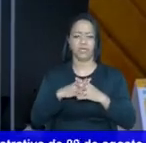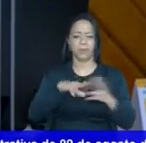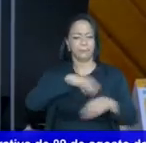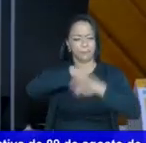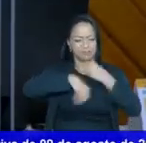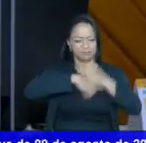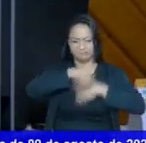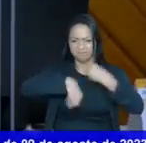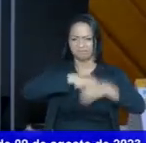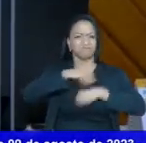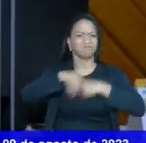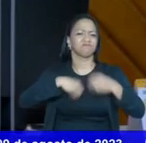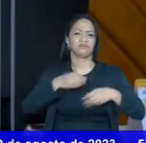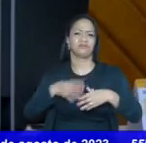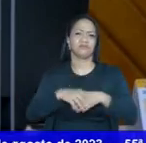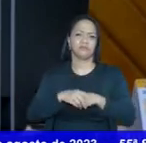misturar